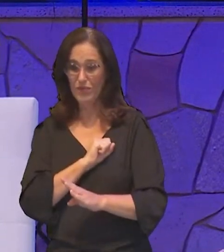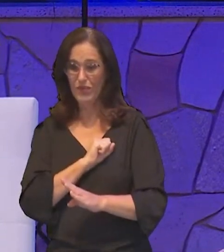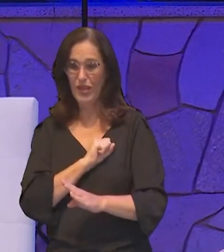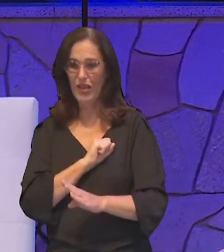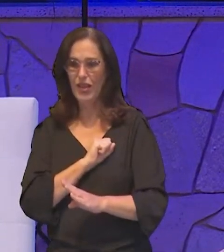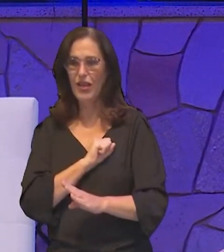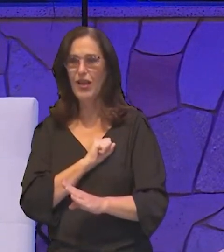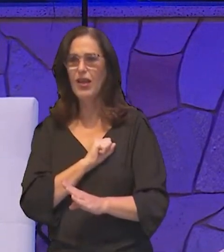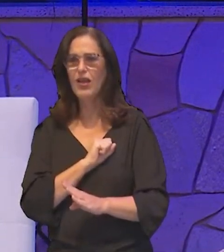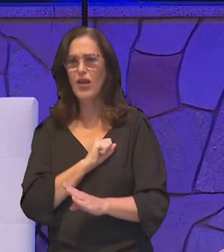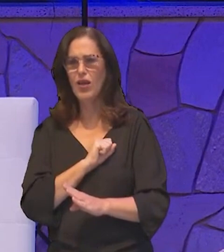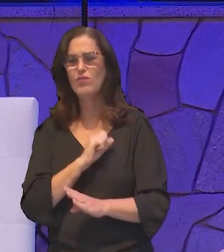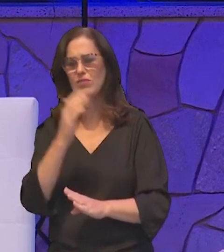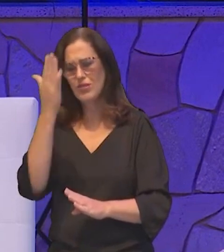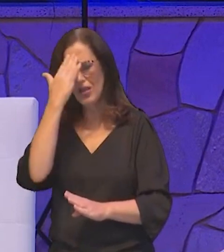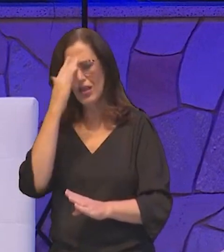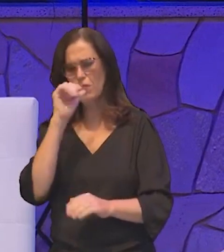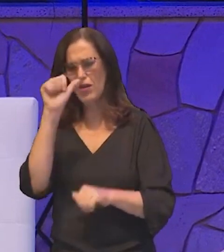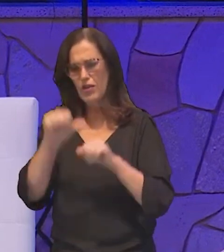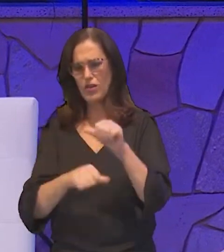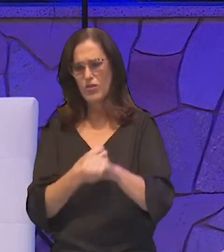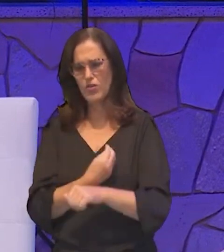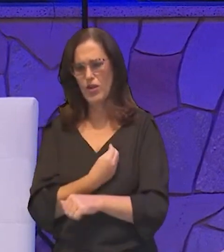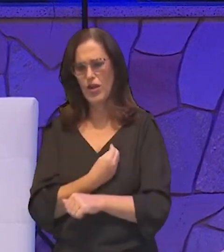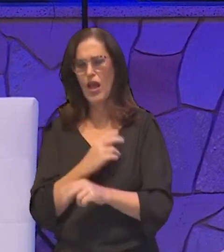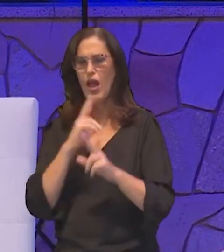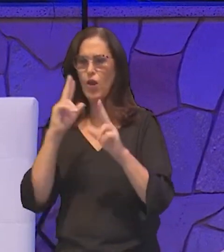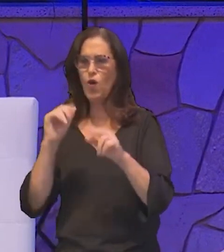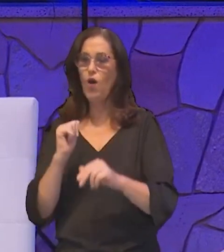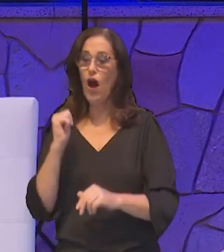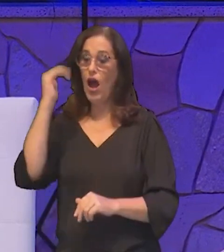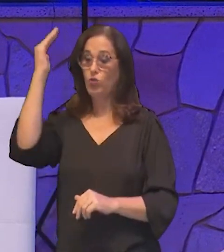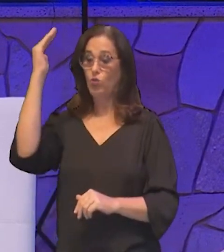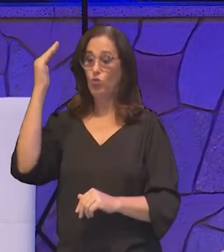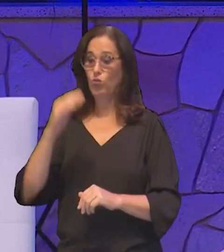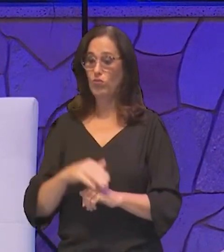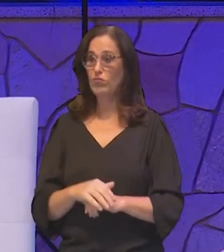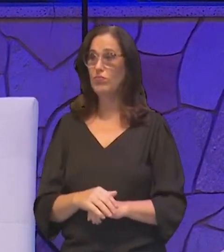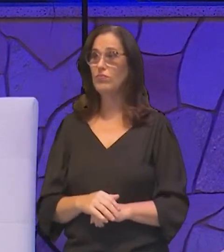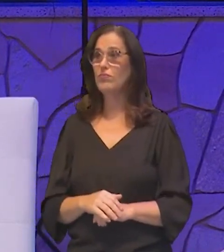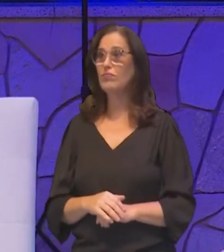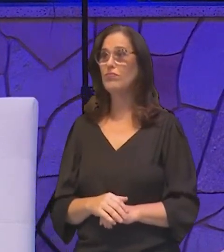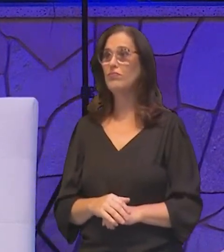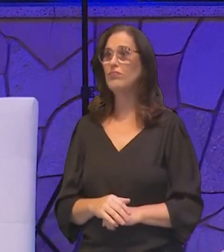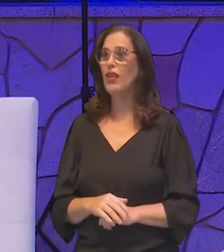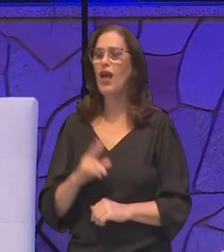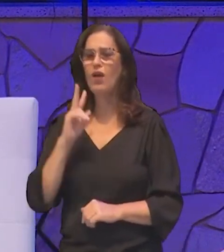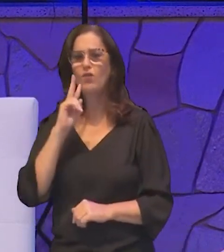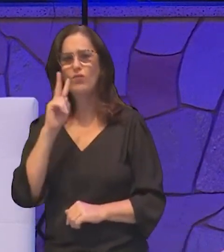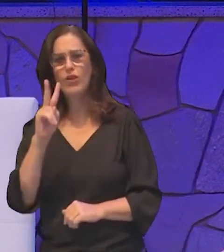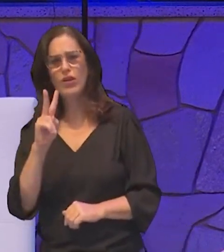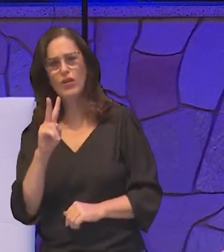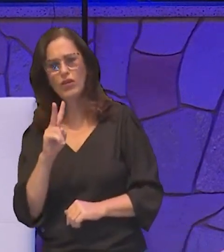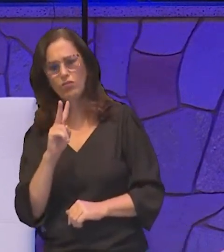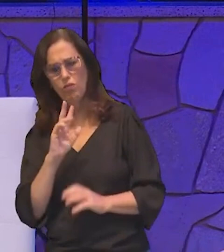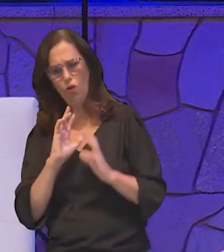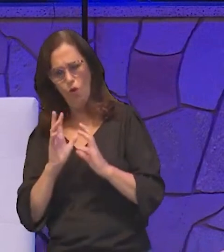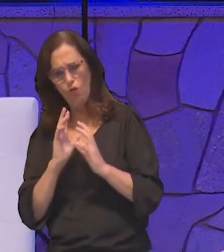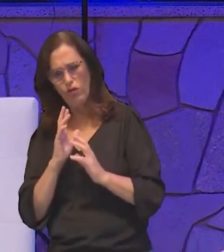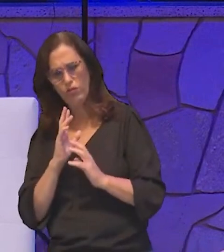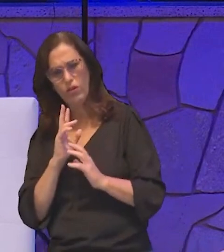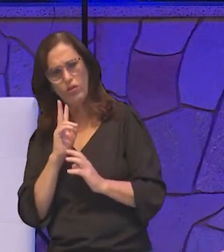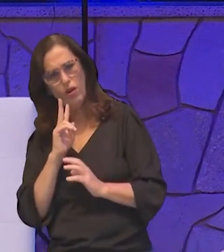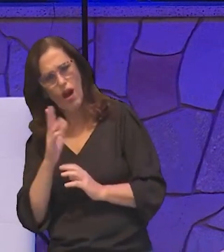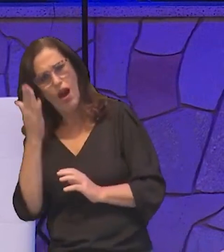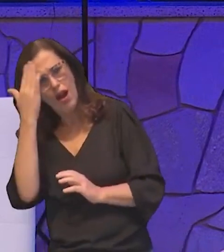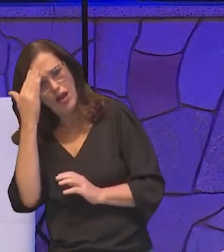certeza que isso pode transformar a vida das pessoas, e o mesmo vale para os adultos. Quando você vê alguém que não é do seu convívio, procure